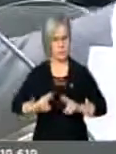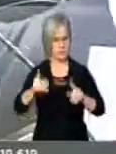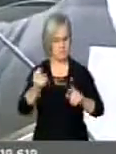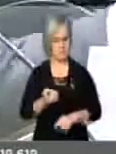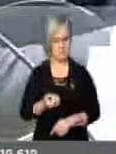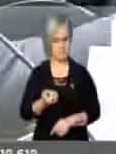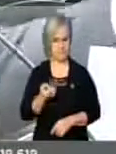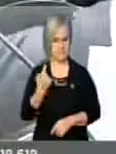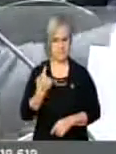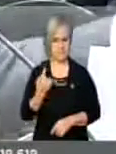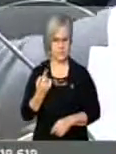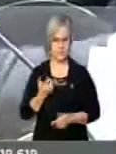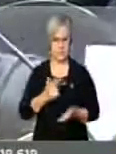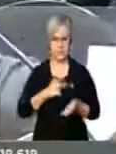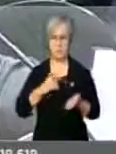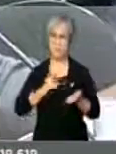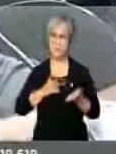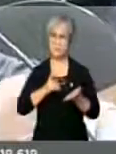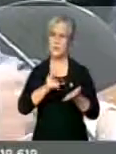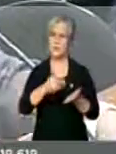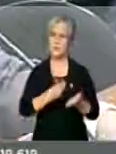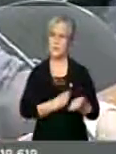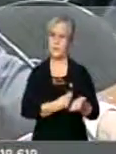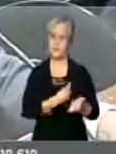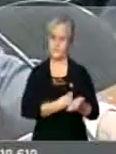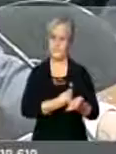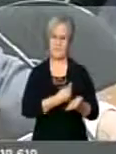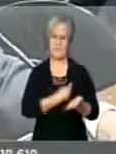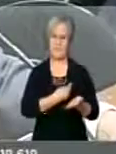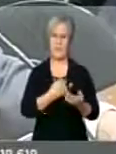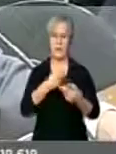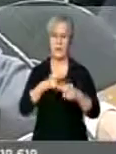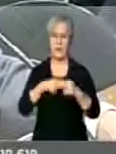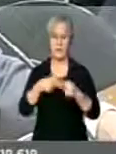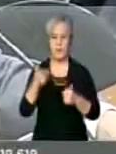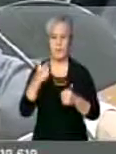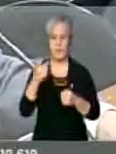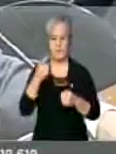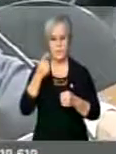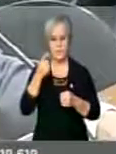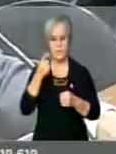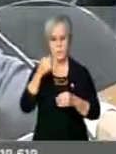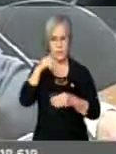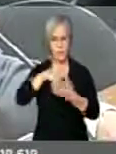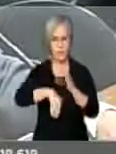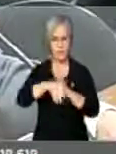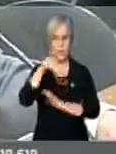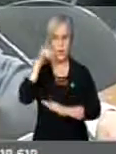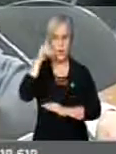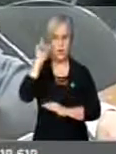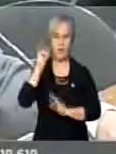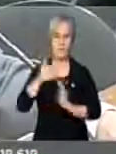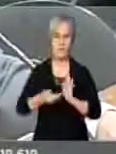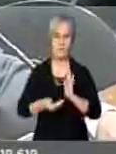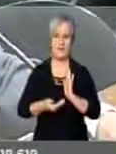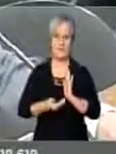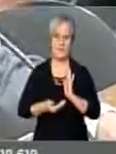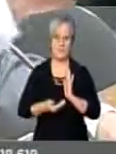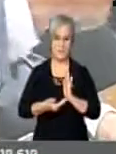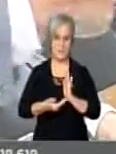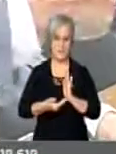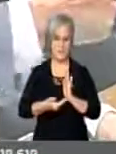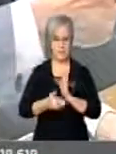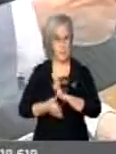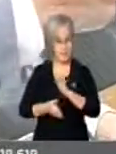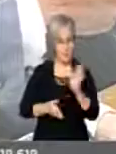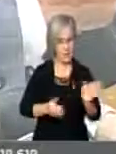manteve presente, porque se imaginava votar ontem na Câmara Federal essa proposta, para que fosse até o